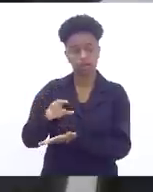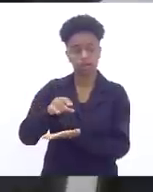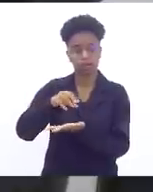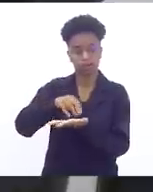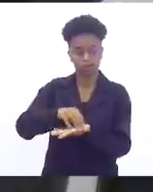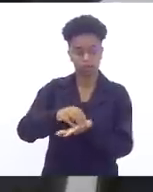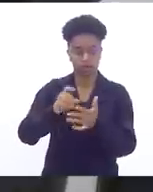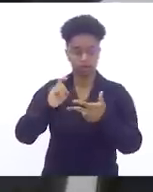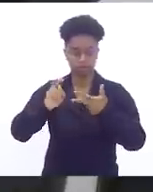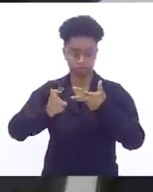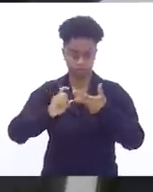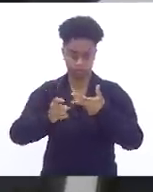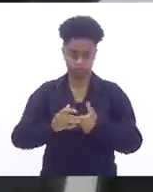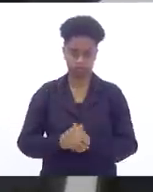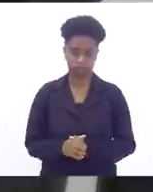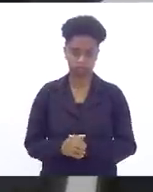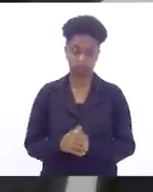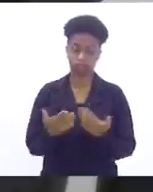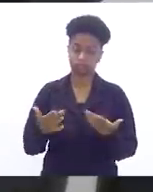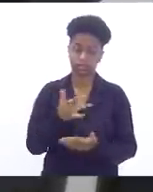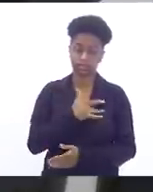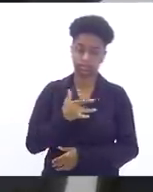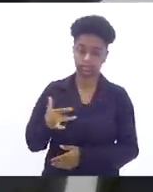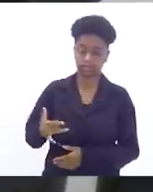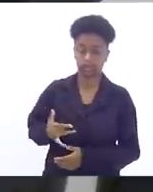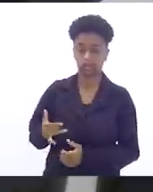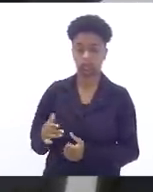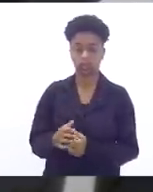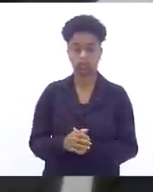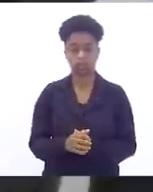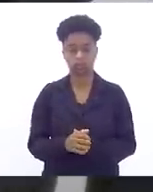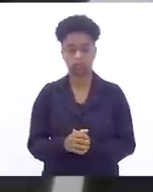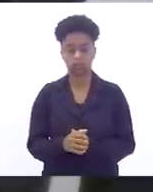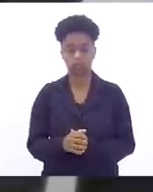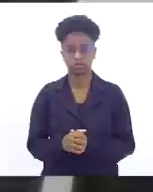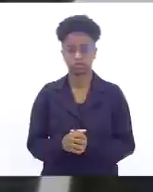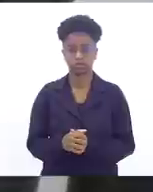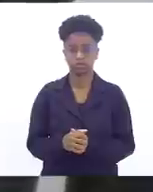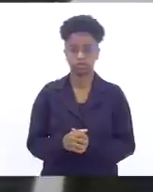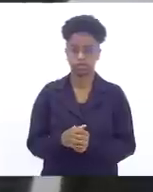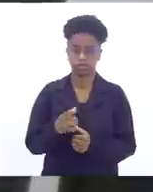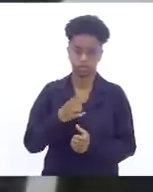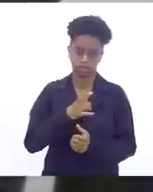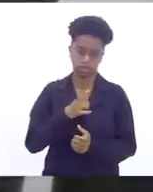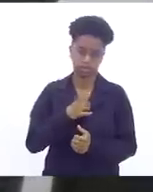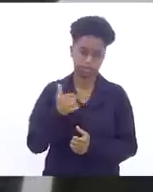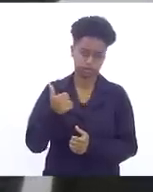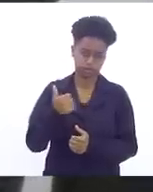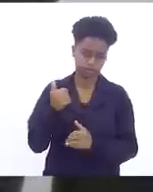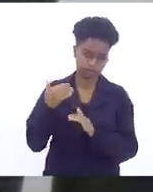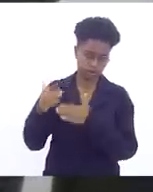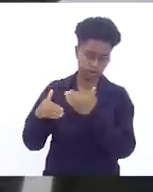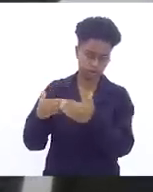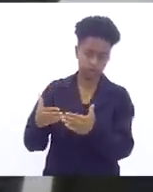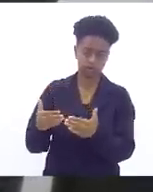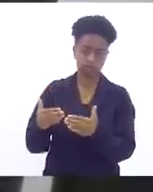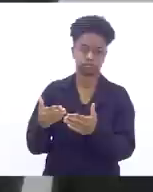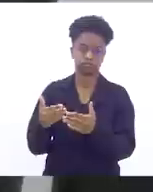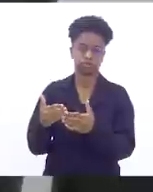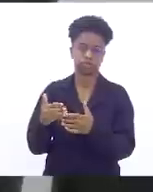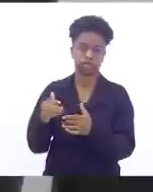executivo né a saúde que realiza os primeiros processos iniciais de aposentadoria